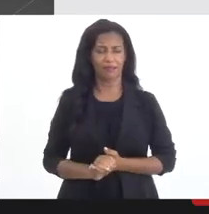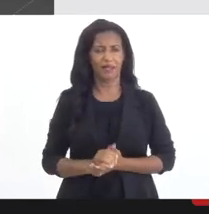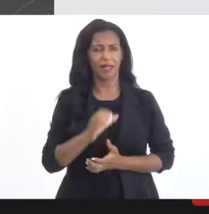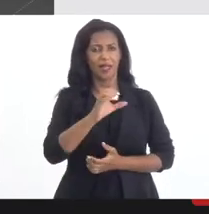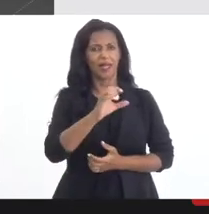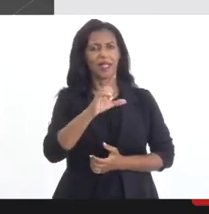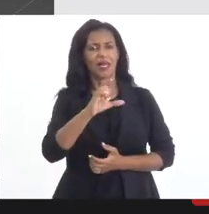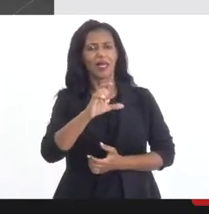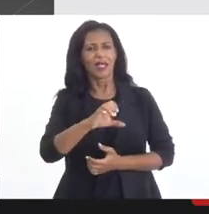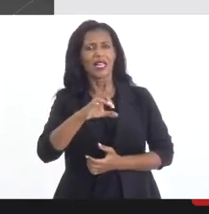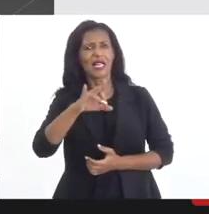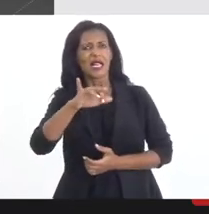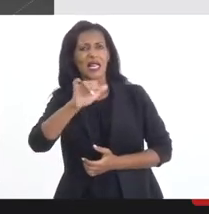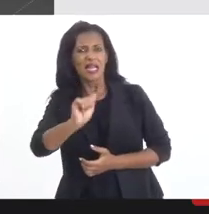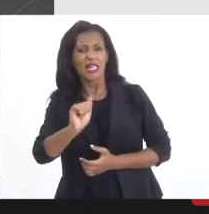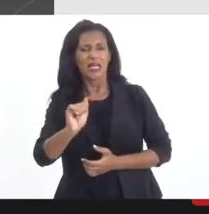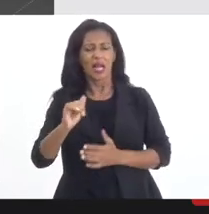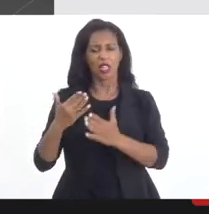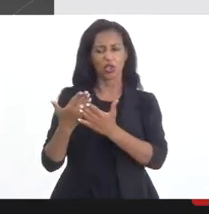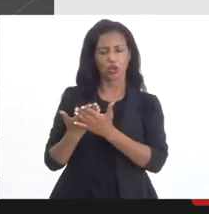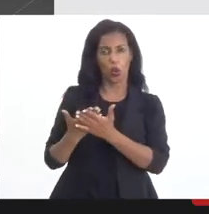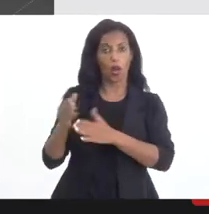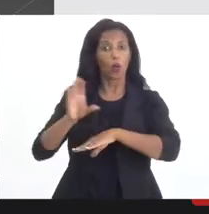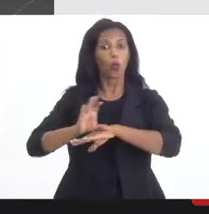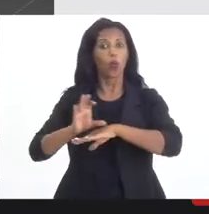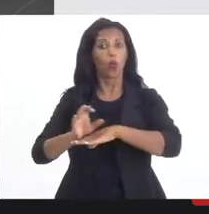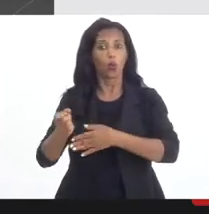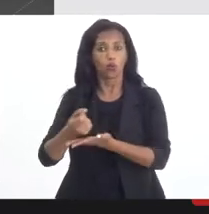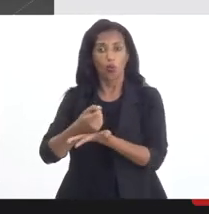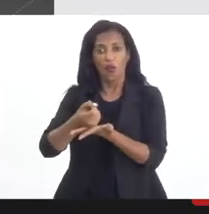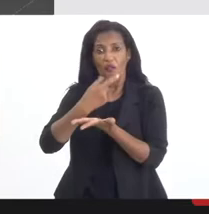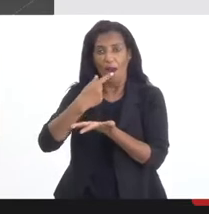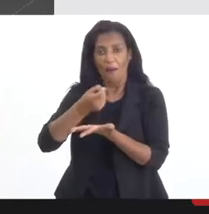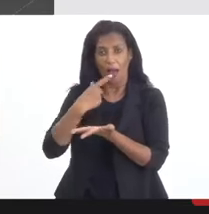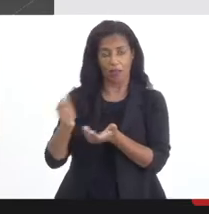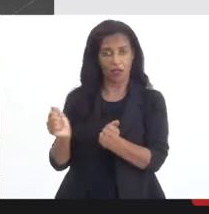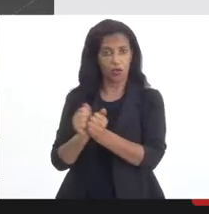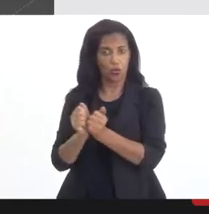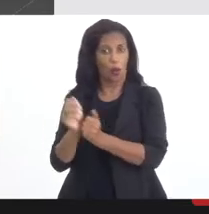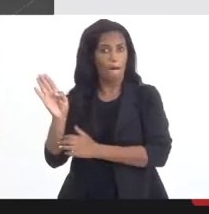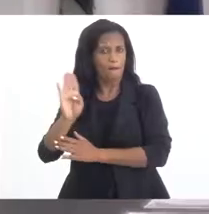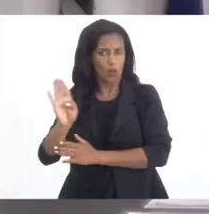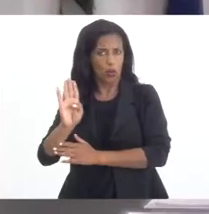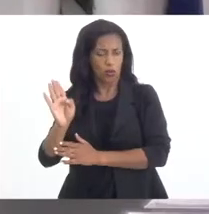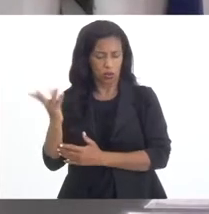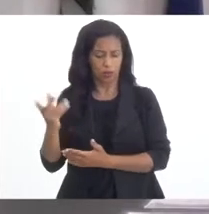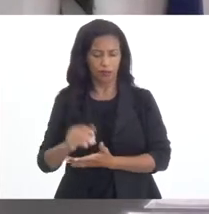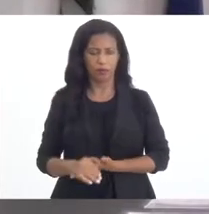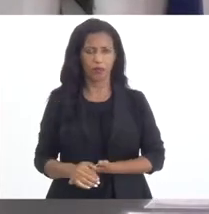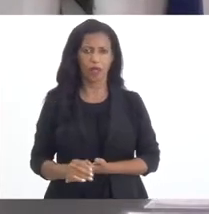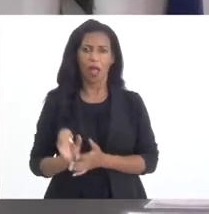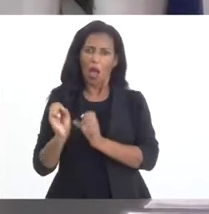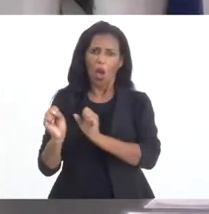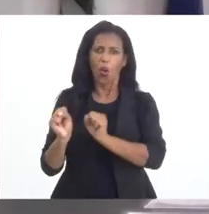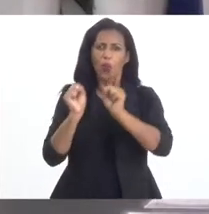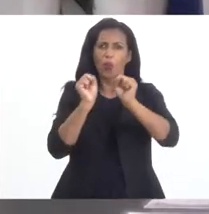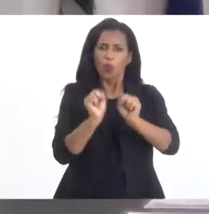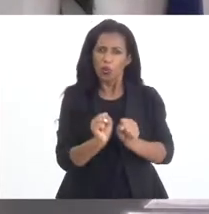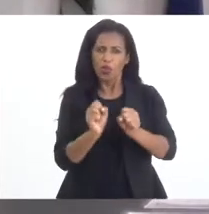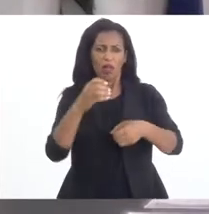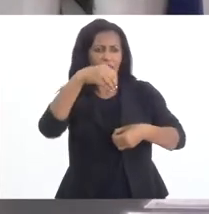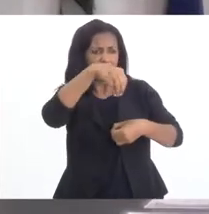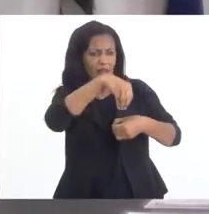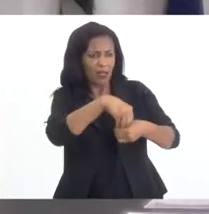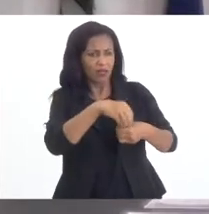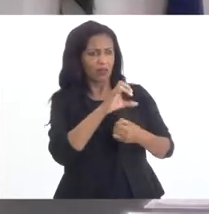porque nós temos curso na área de saúde, o curso de farmácia, junto com o curso de biologia, que tem esse viés. Poderíamos, através dessa clínica escola,